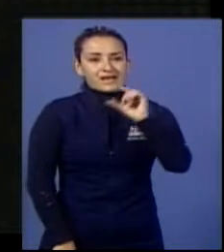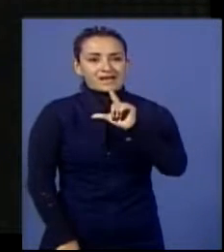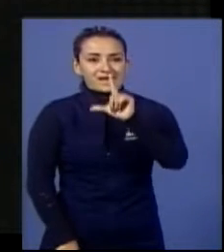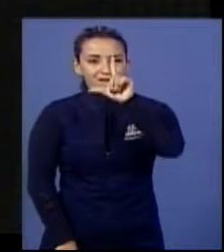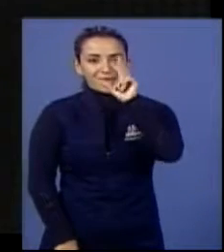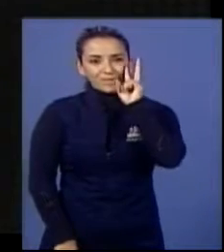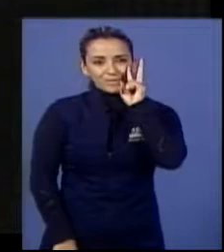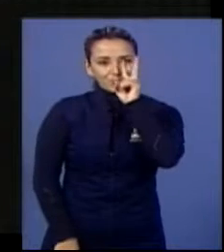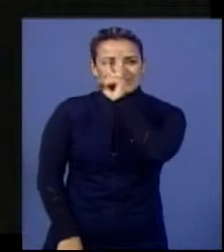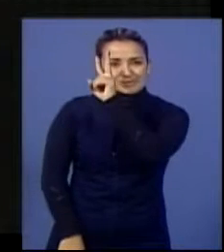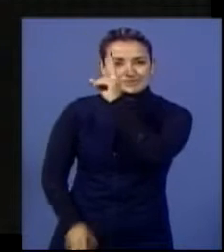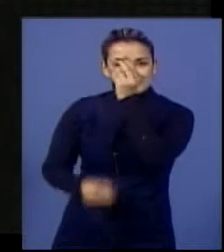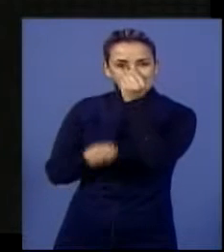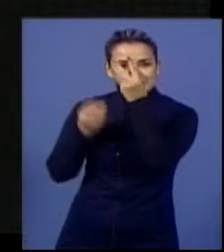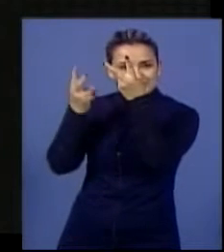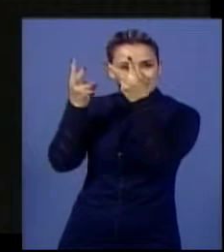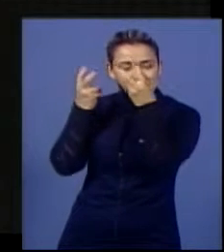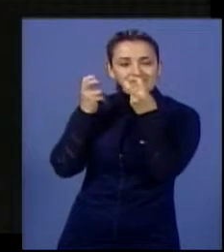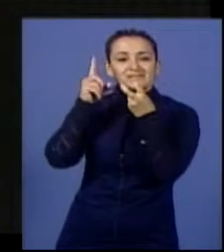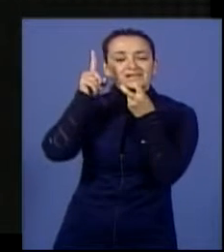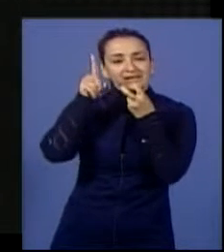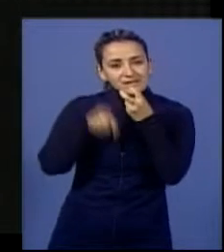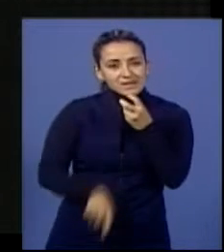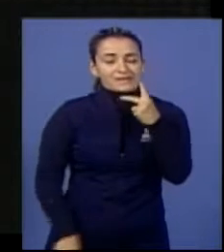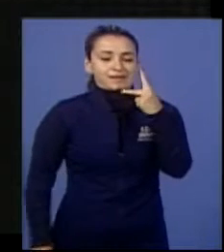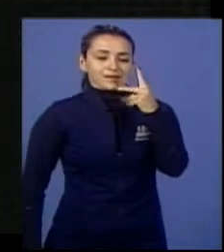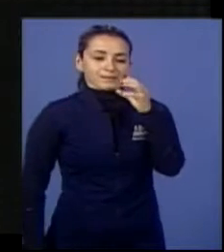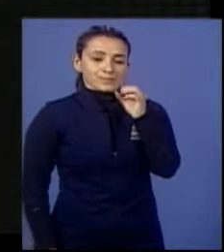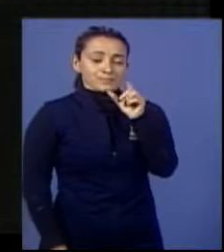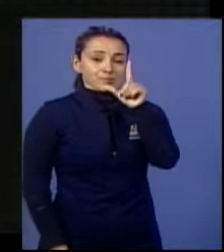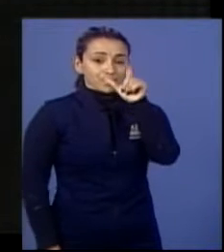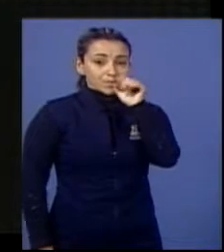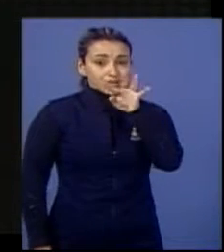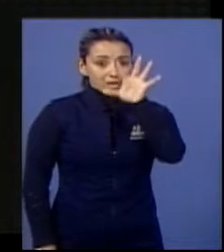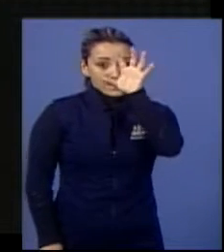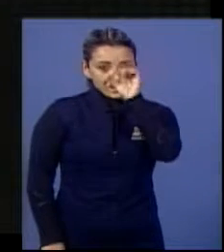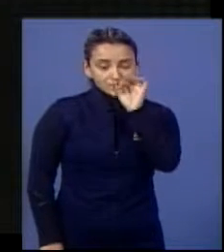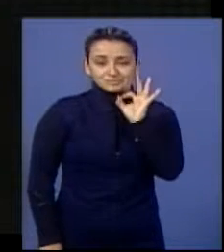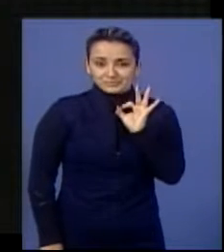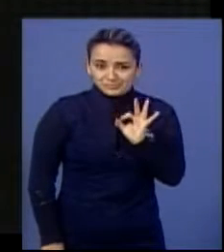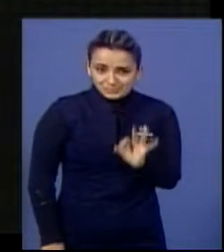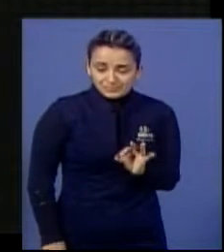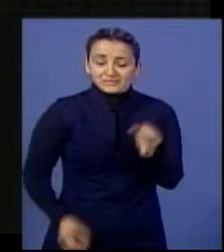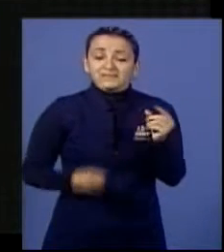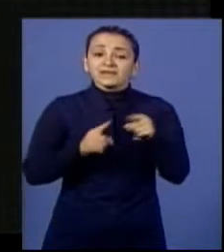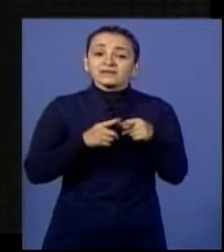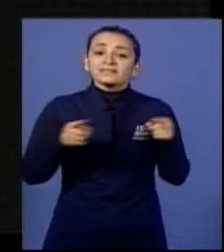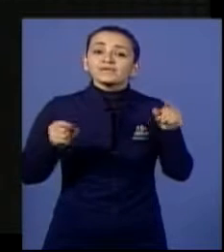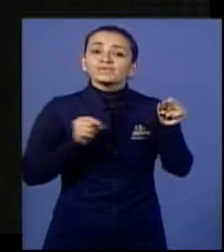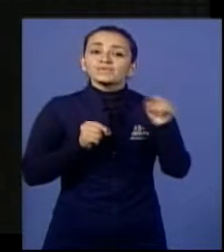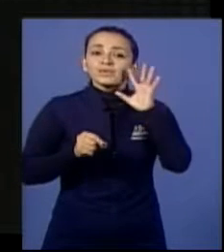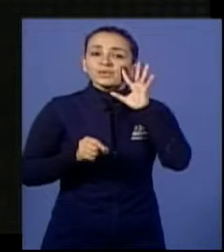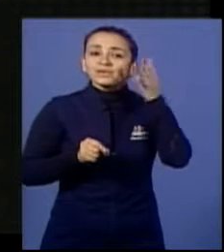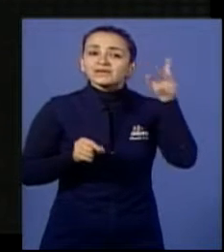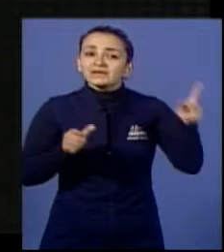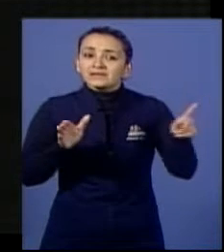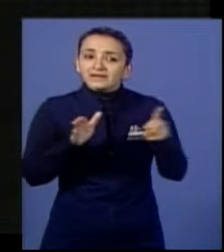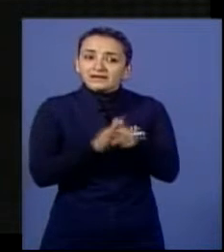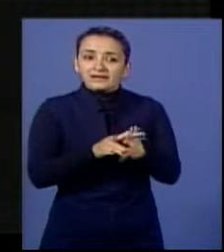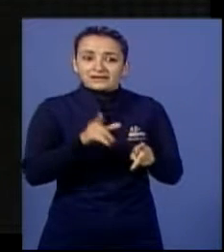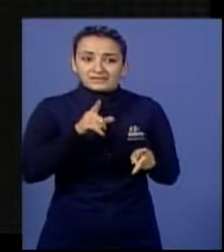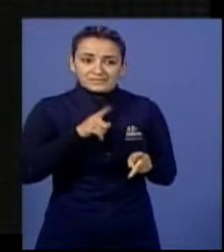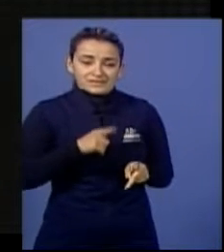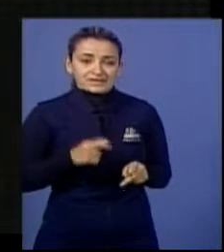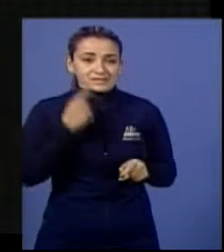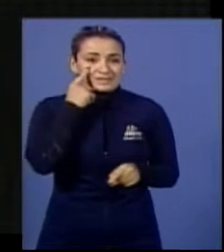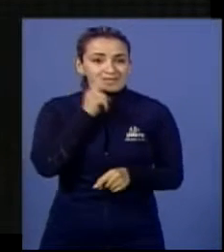que é C duplo OH. Isso é ácido lático? É, isso é ácido lático. O que acontece é que vai haver uma reação entre o ácido